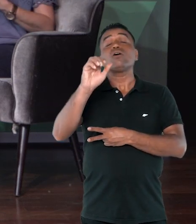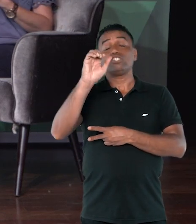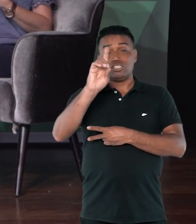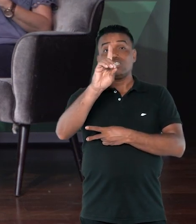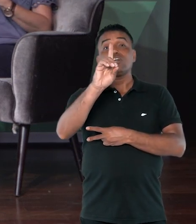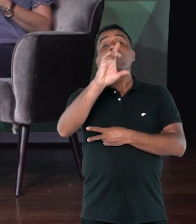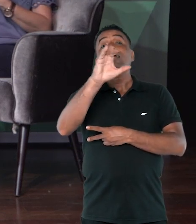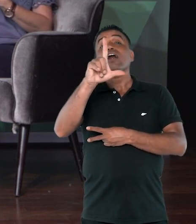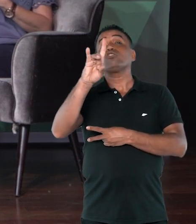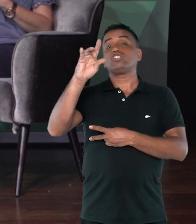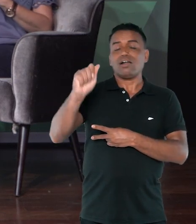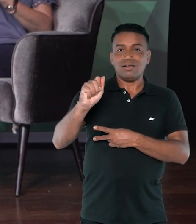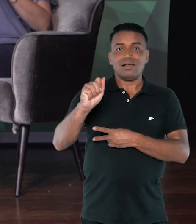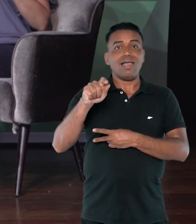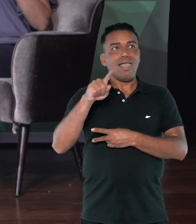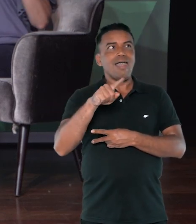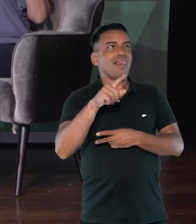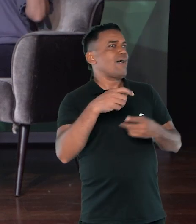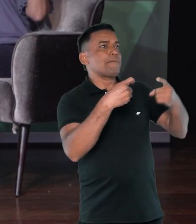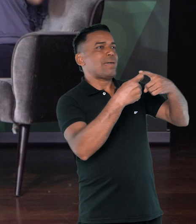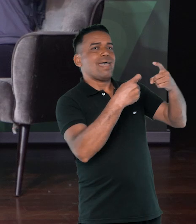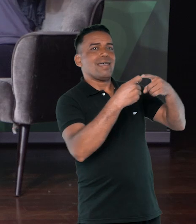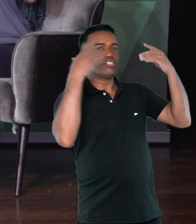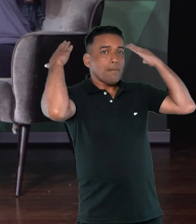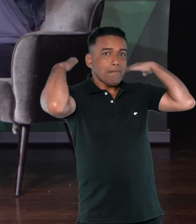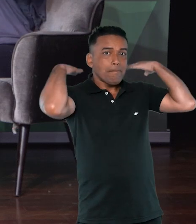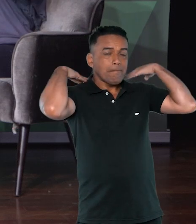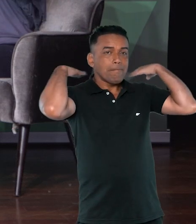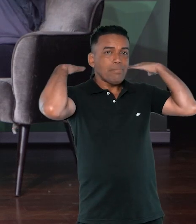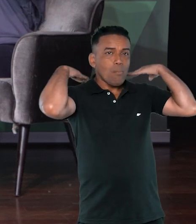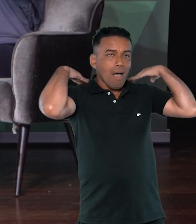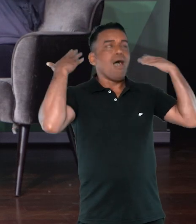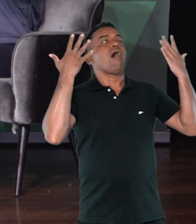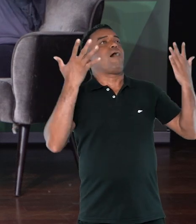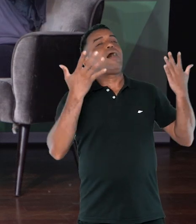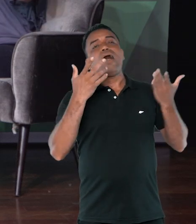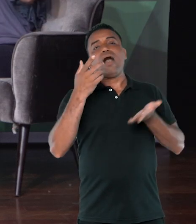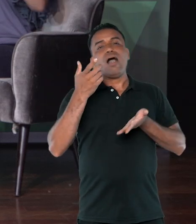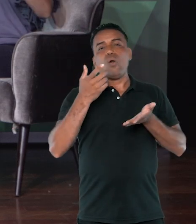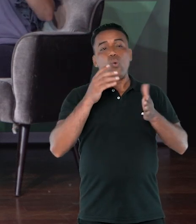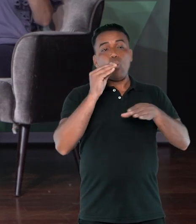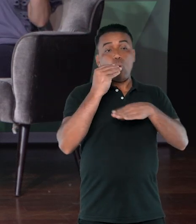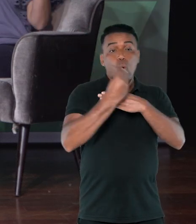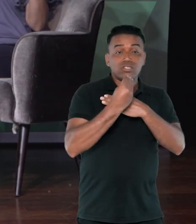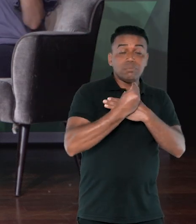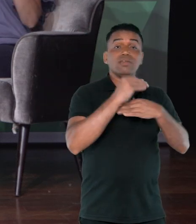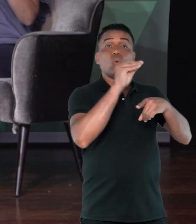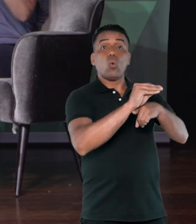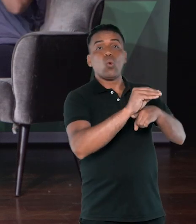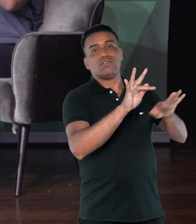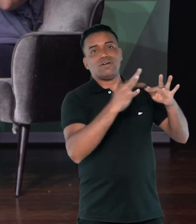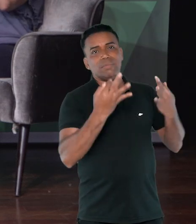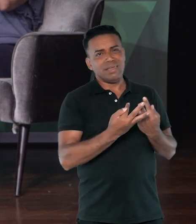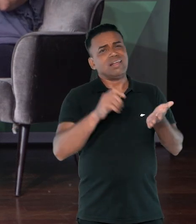muito planejada, foi muito orgânico. Eu escrevi, cada caso é um nome de um casal, mas seguido